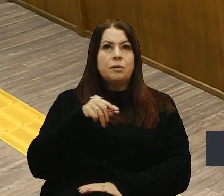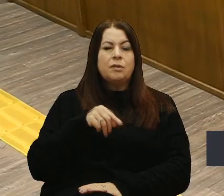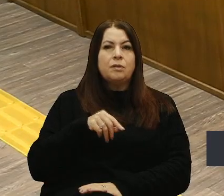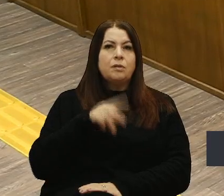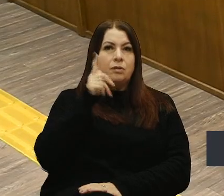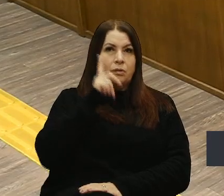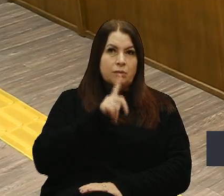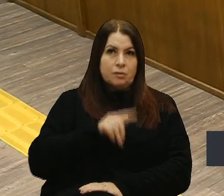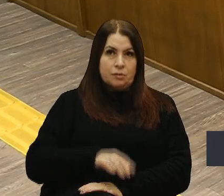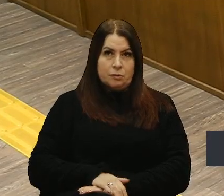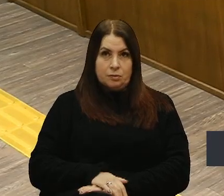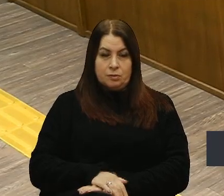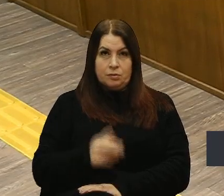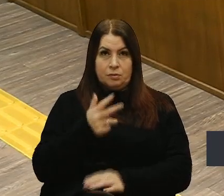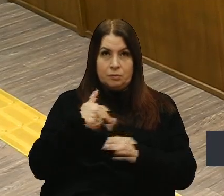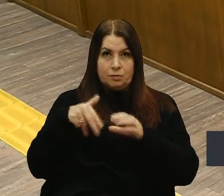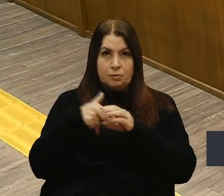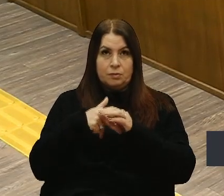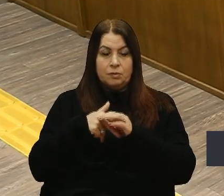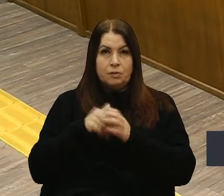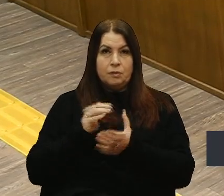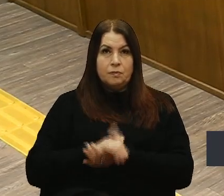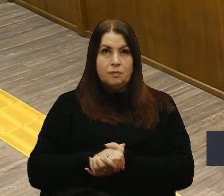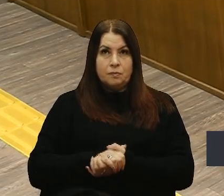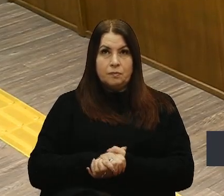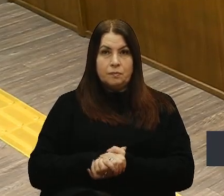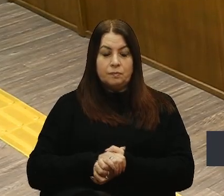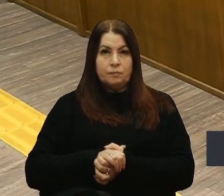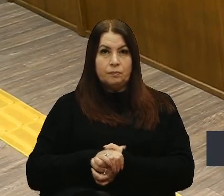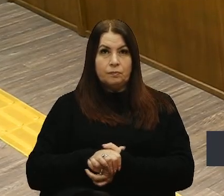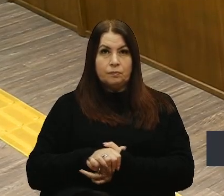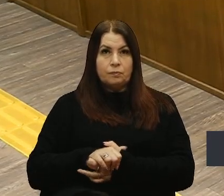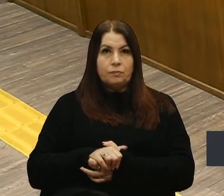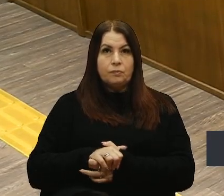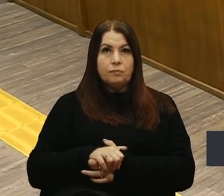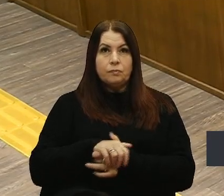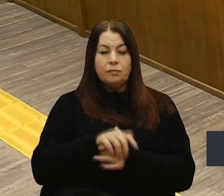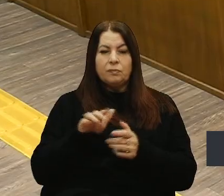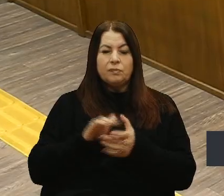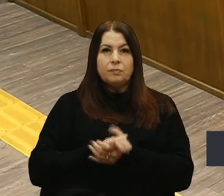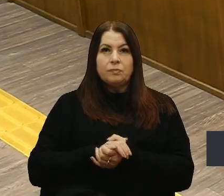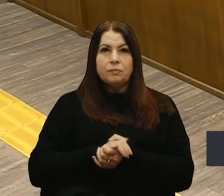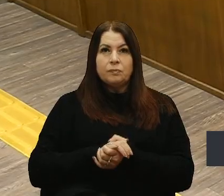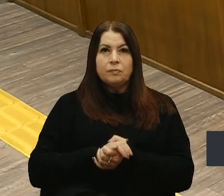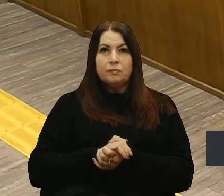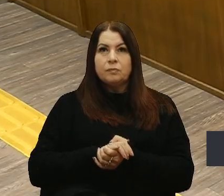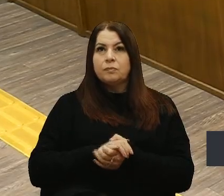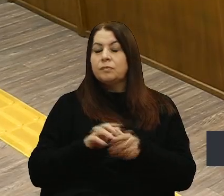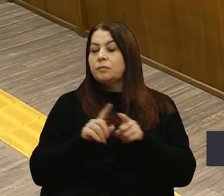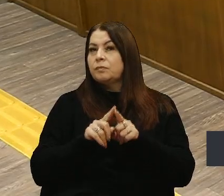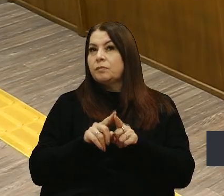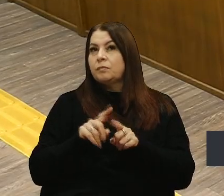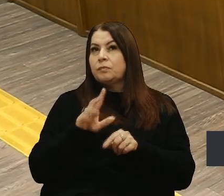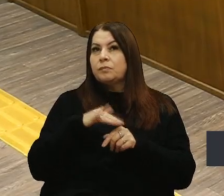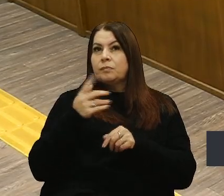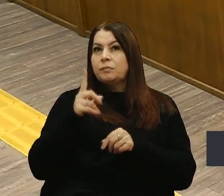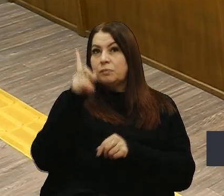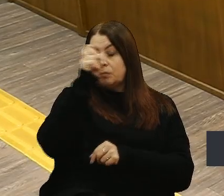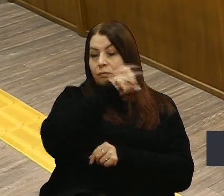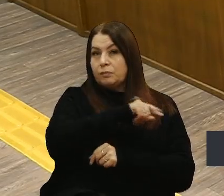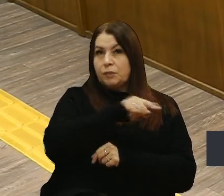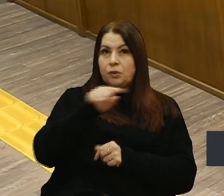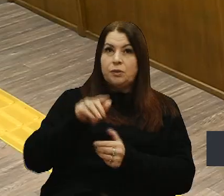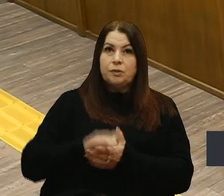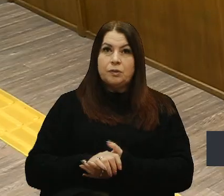Lucas Carenhato. Tens a palavra, vereadora da tribuna. Bom, hoje eu acho que foi mais um dia difícil aqui na nossa